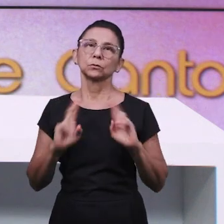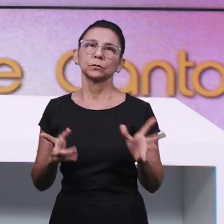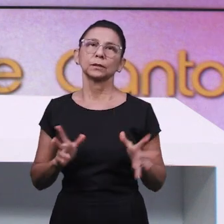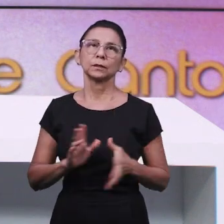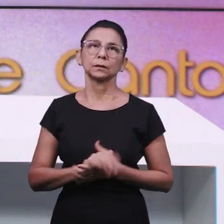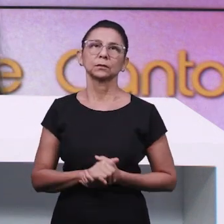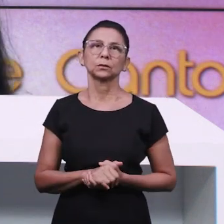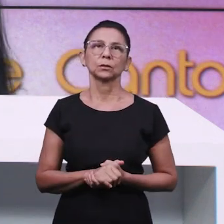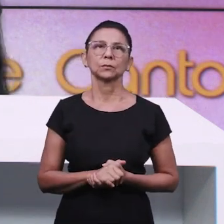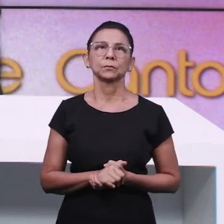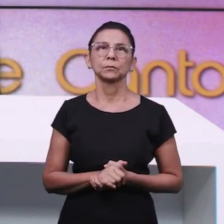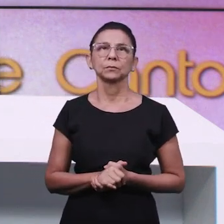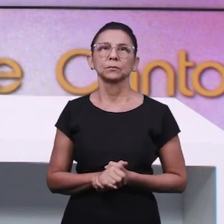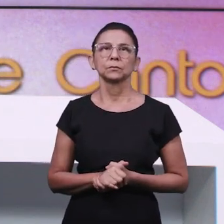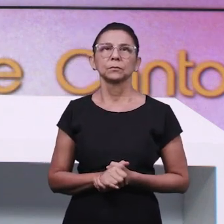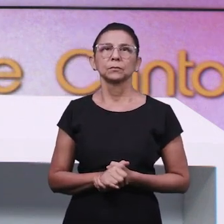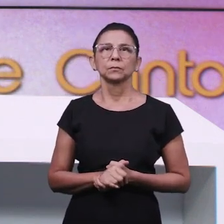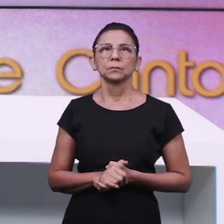vocal.